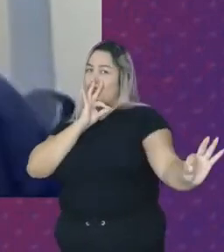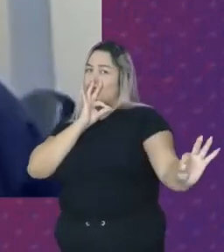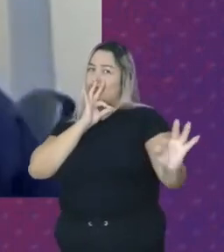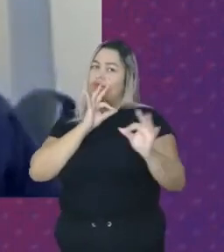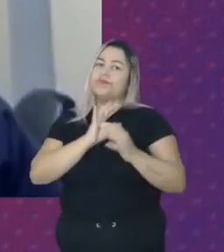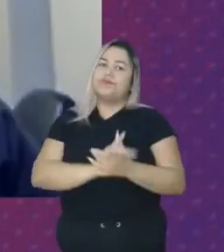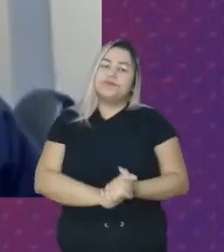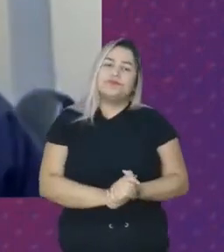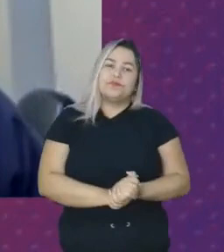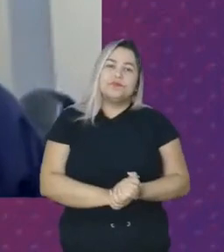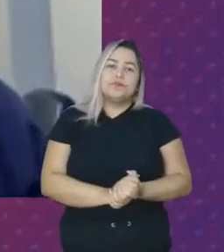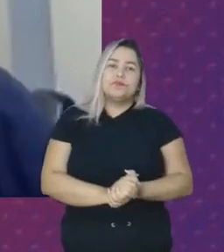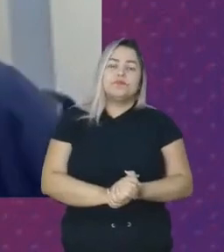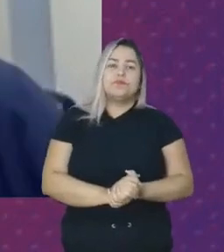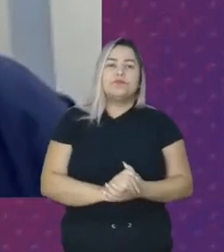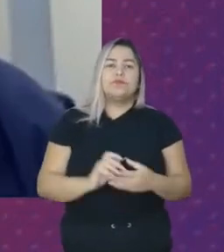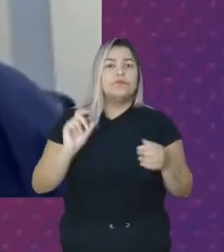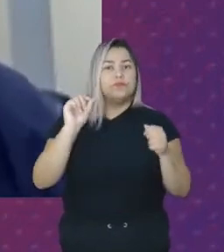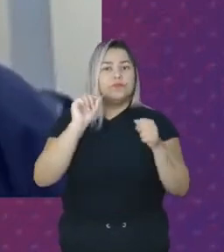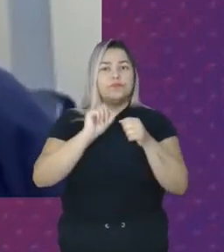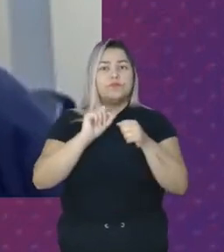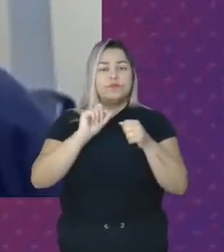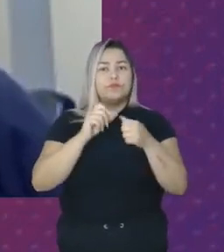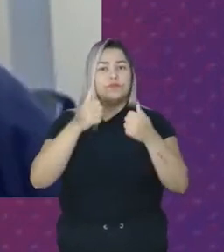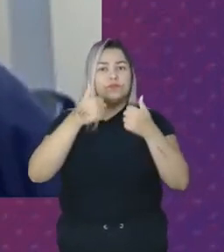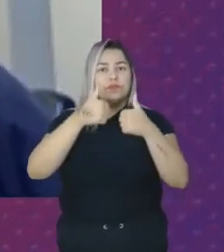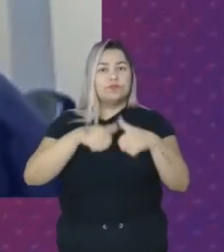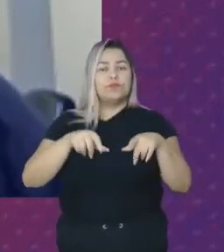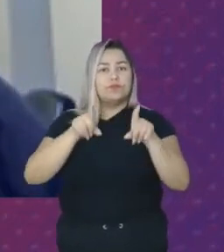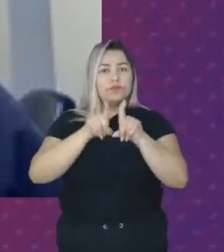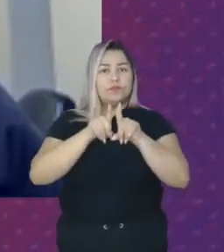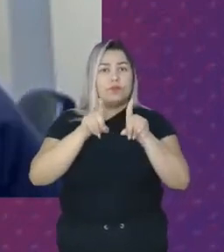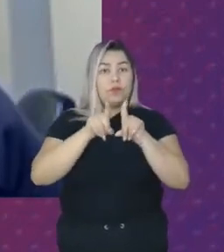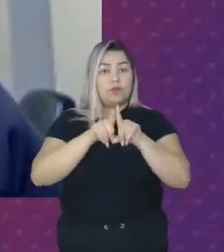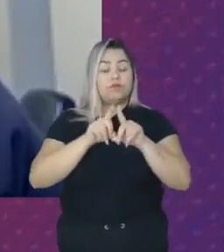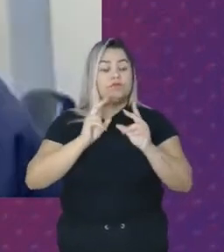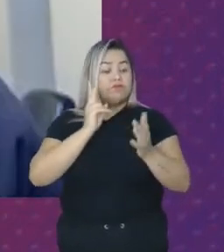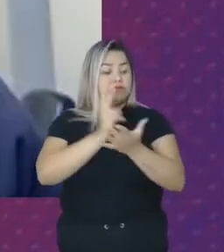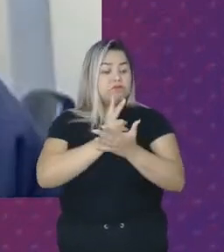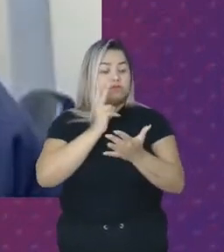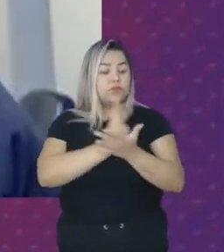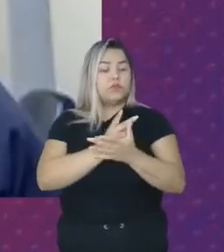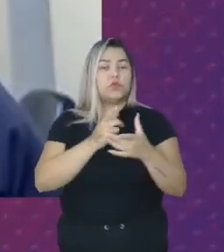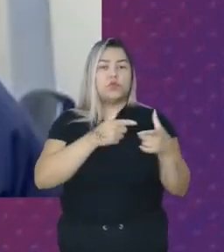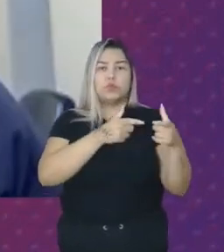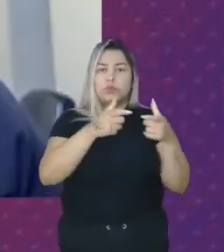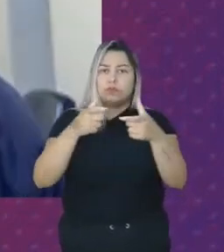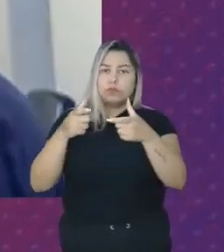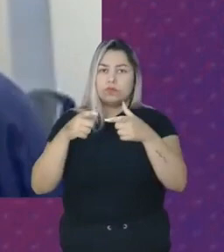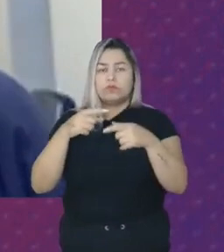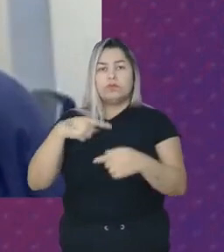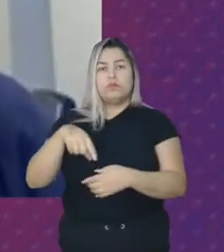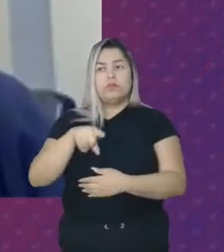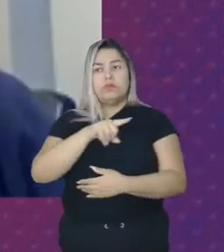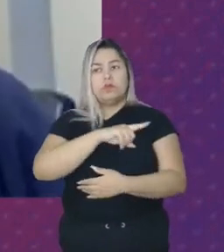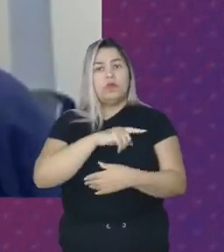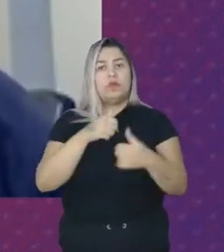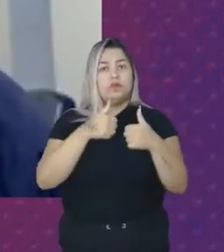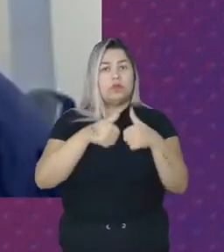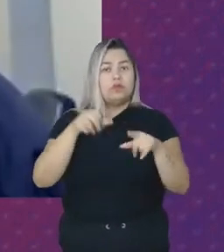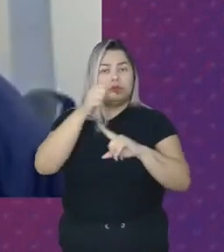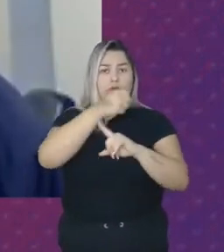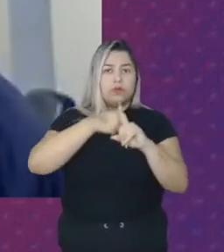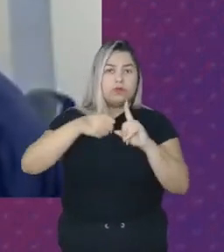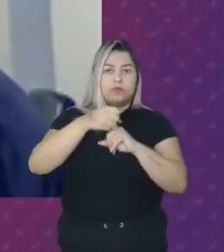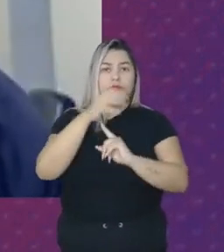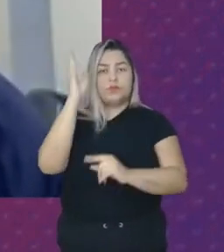né, de estarmos nesses lugares na mesma proporção que nós estamos na